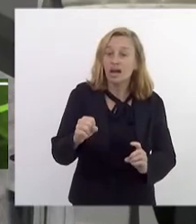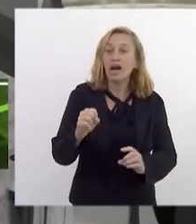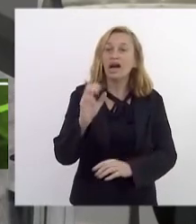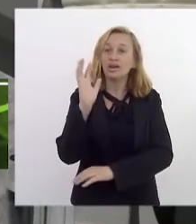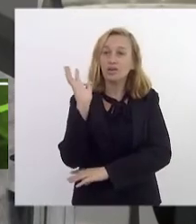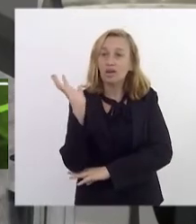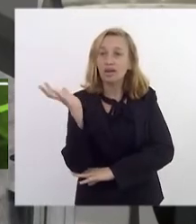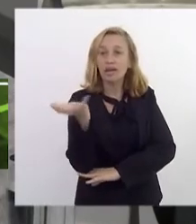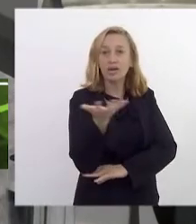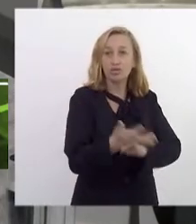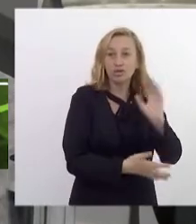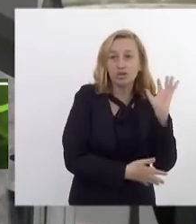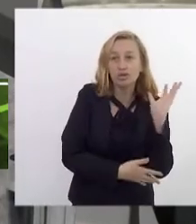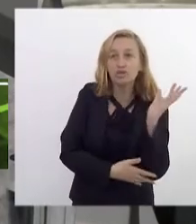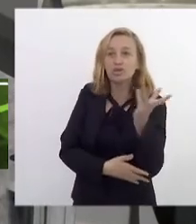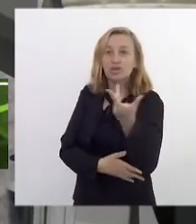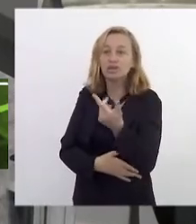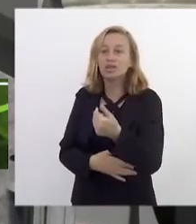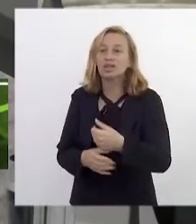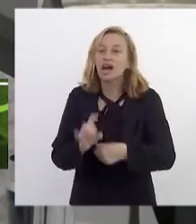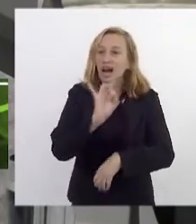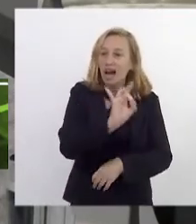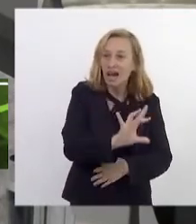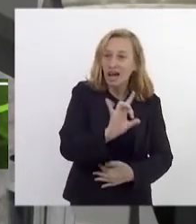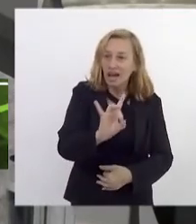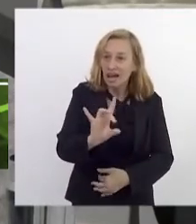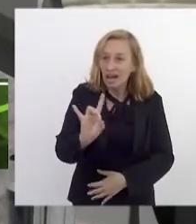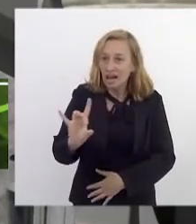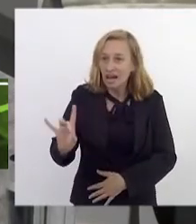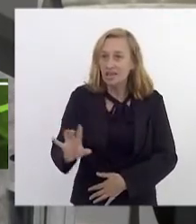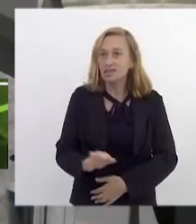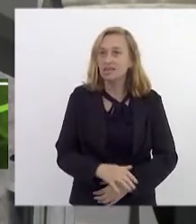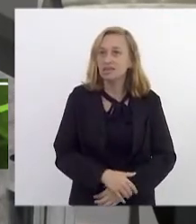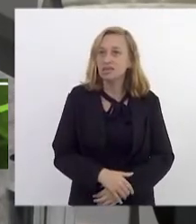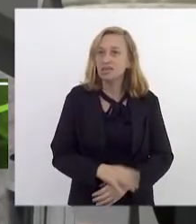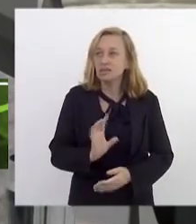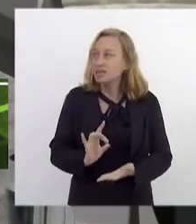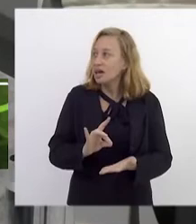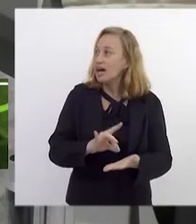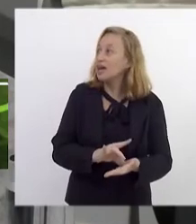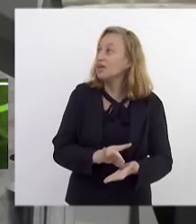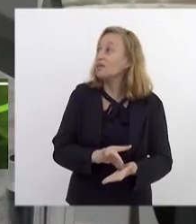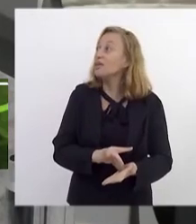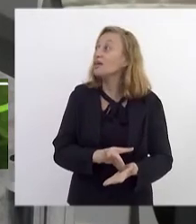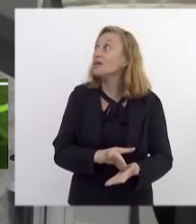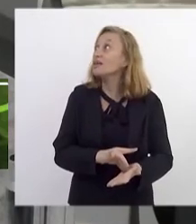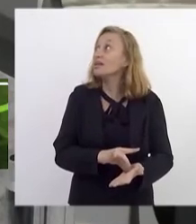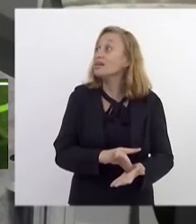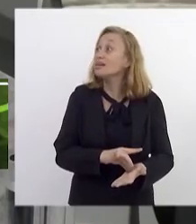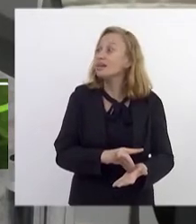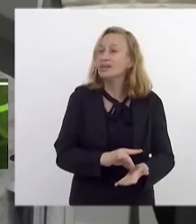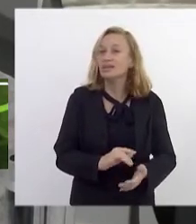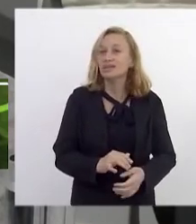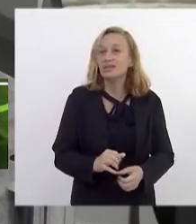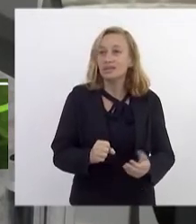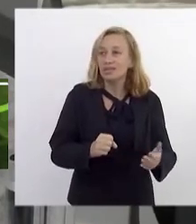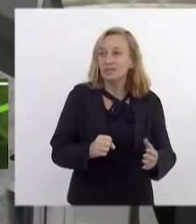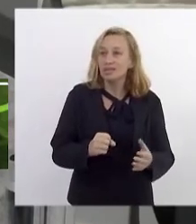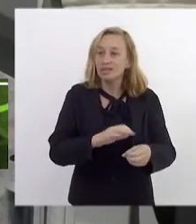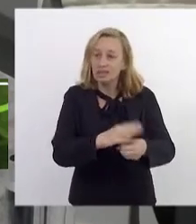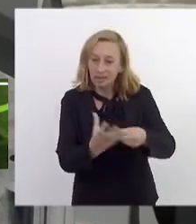ambientalistas, é que a cada real investido em saneamento